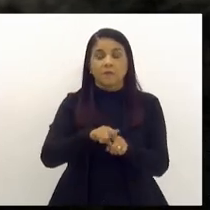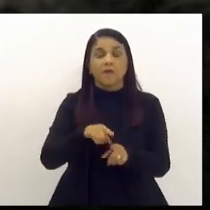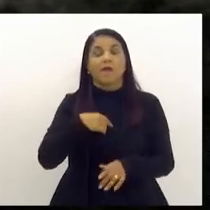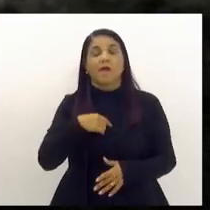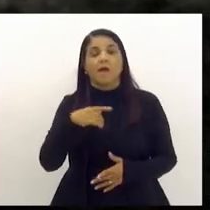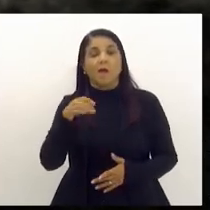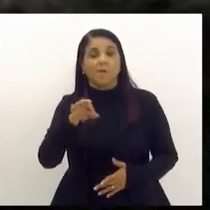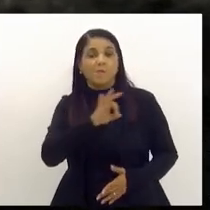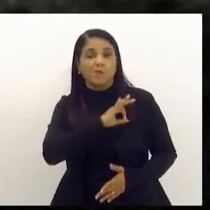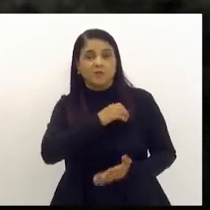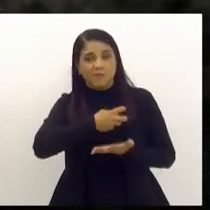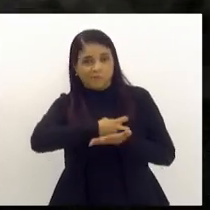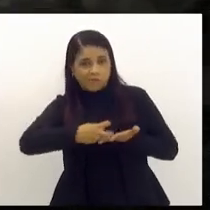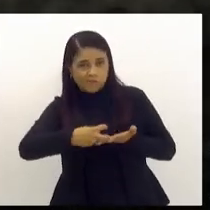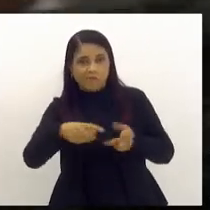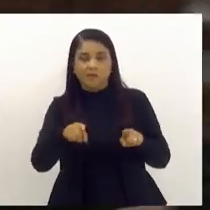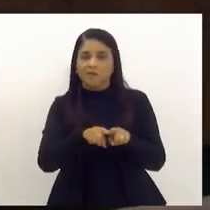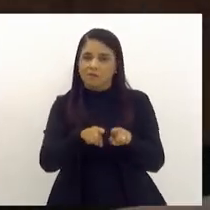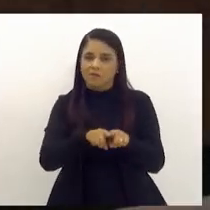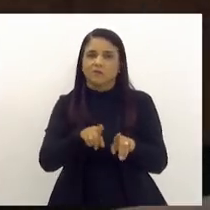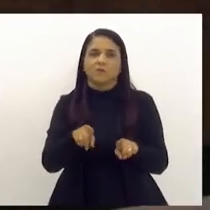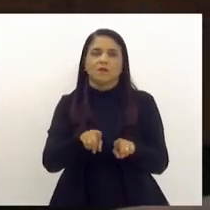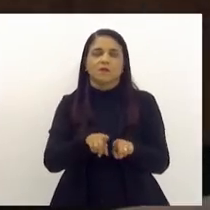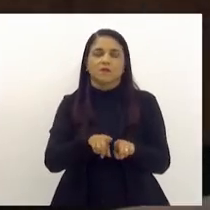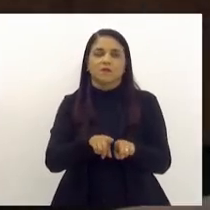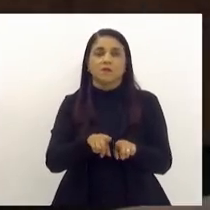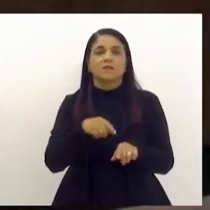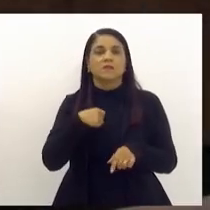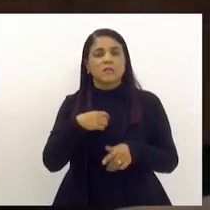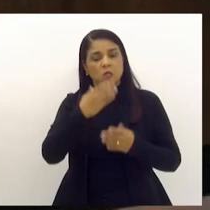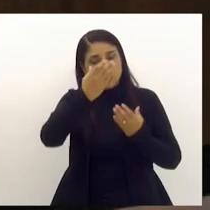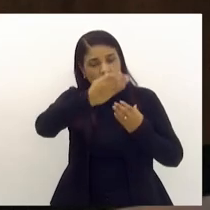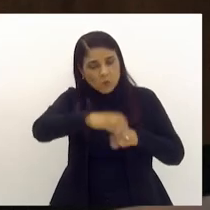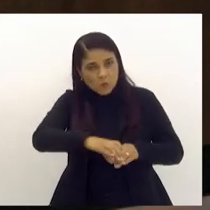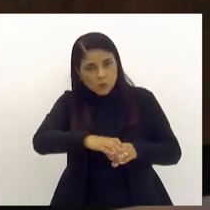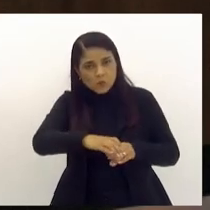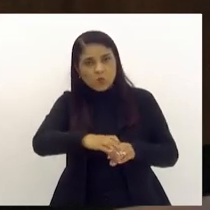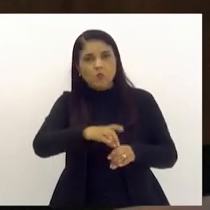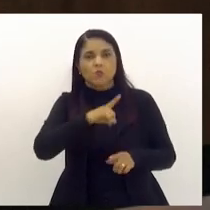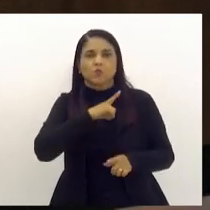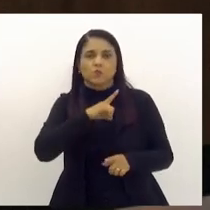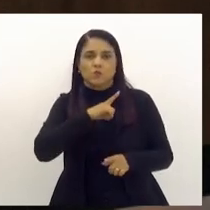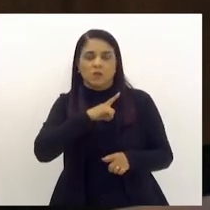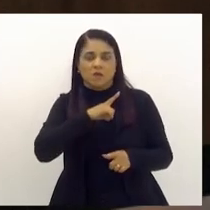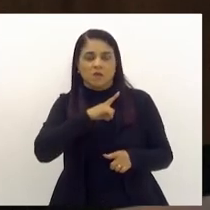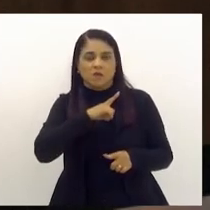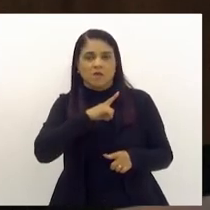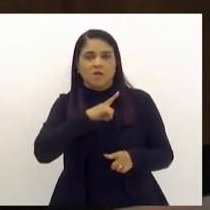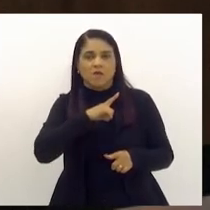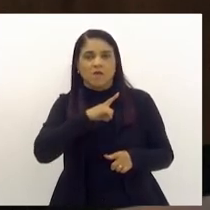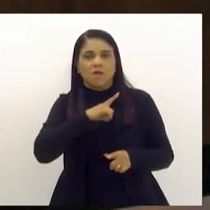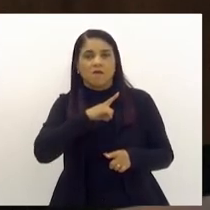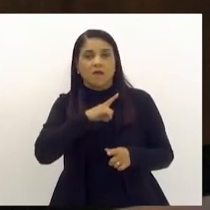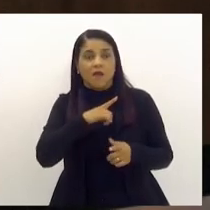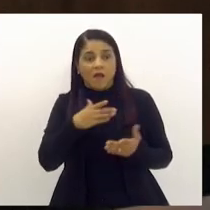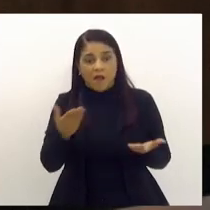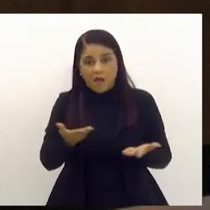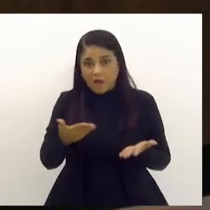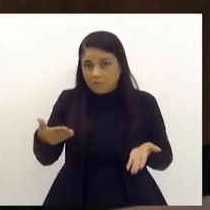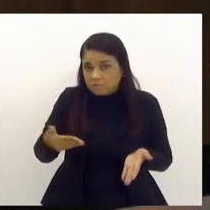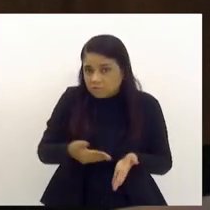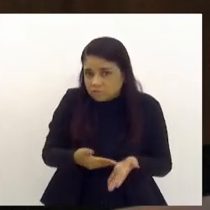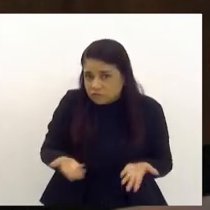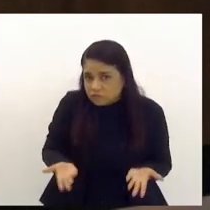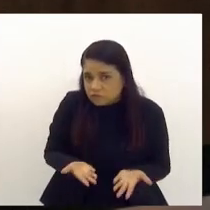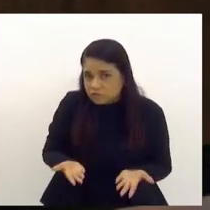Penal. Nós temos concursos que foram realizados e que até hoje